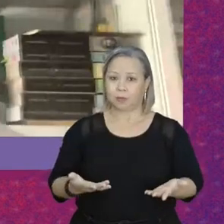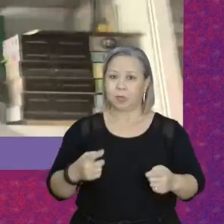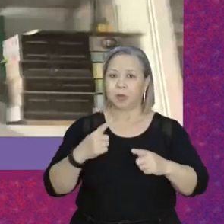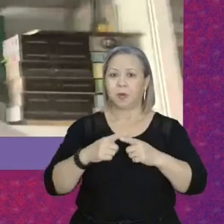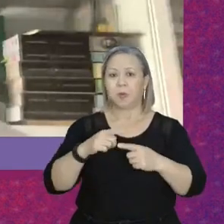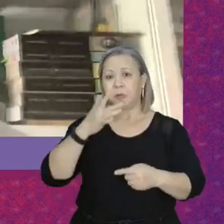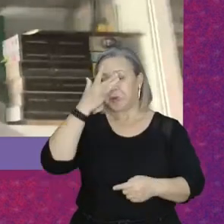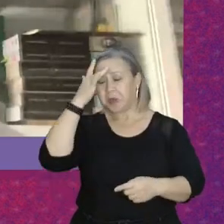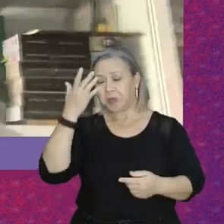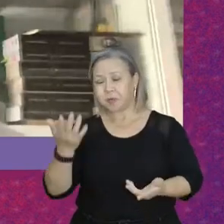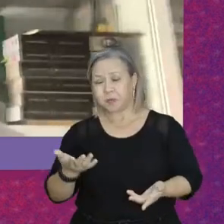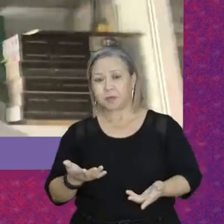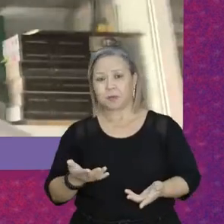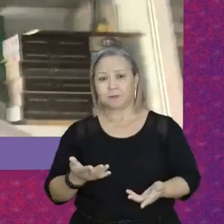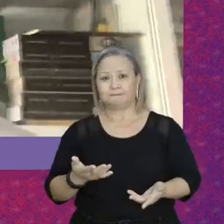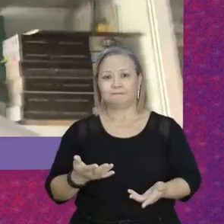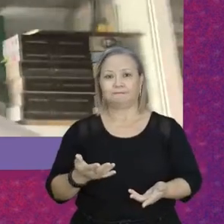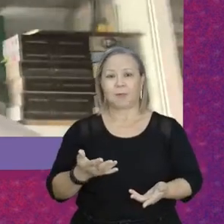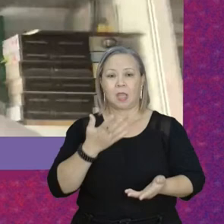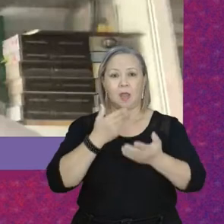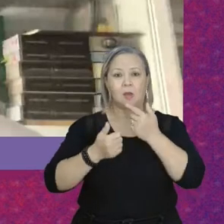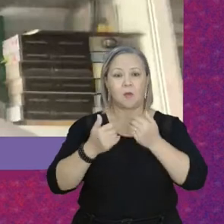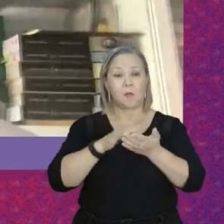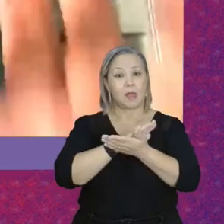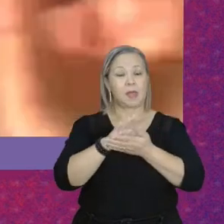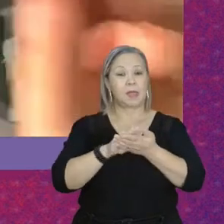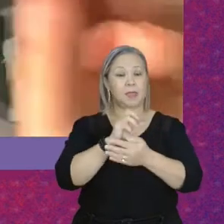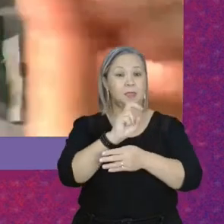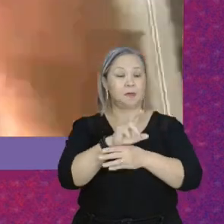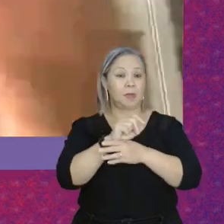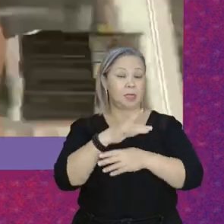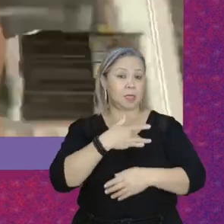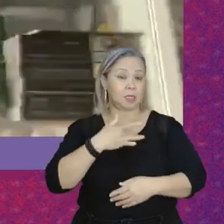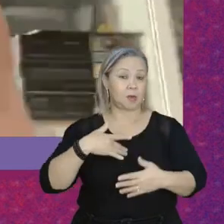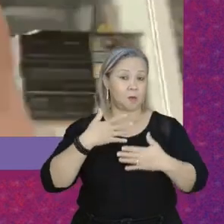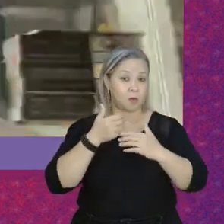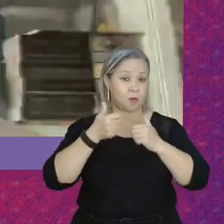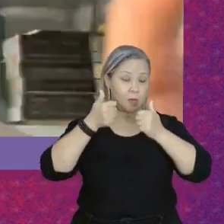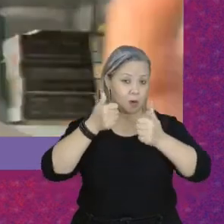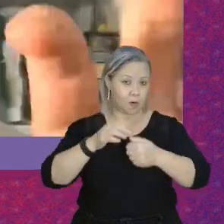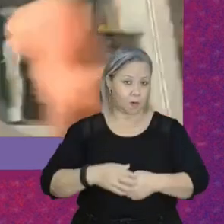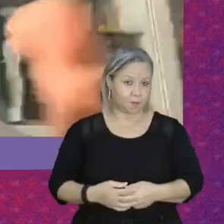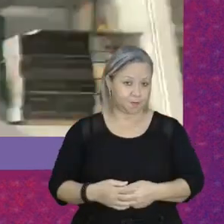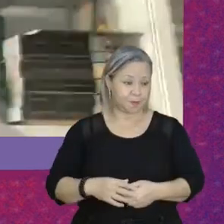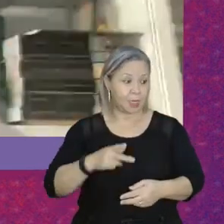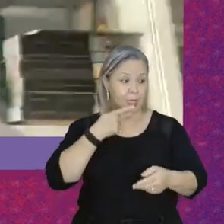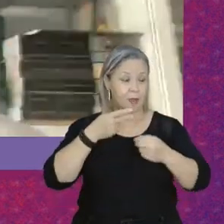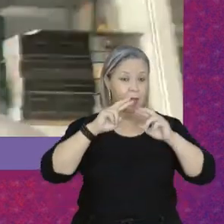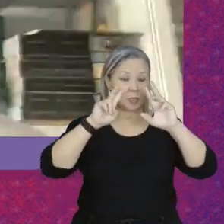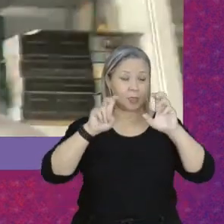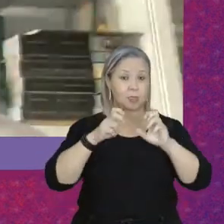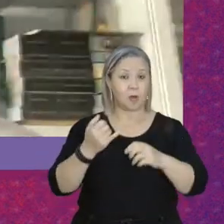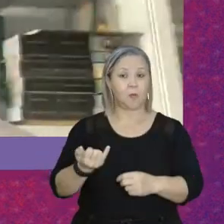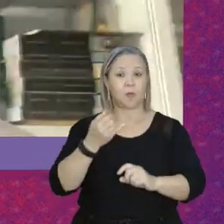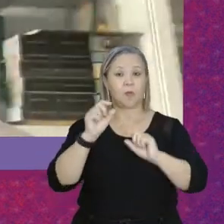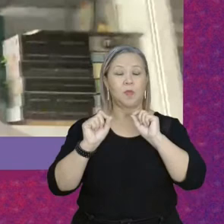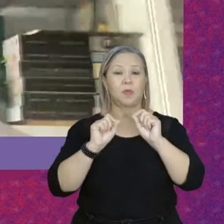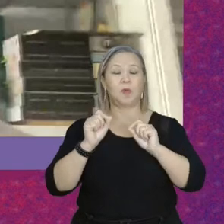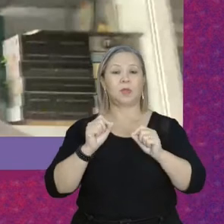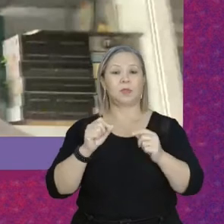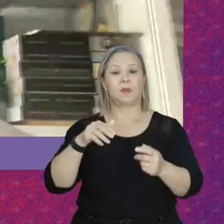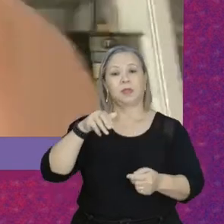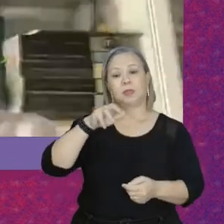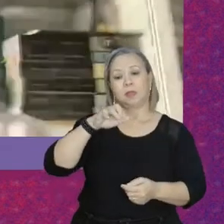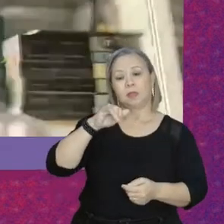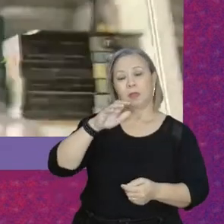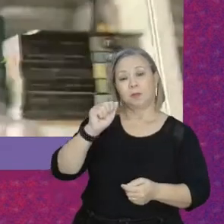saúde melhor, é evidente. Eu só queria tocar nessa questão, porque achei muito importante essa fala da Maria Lúcia, que